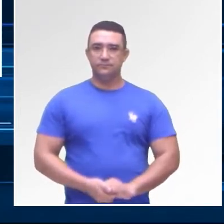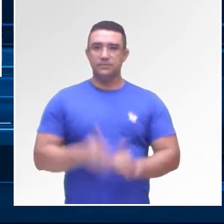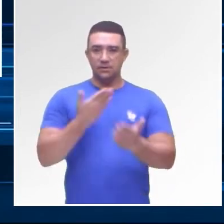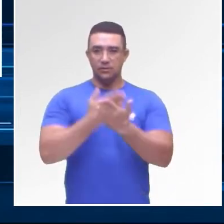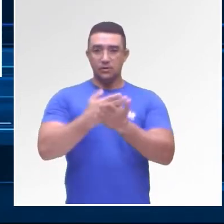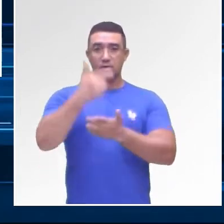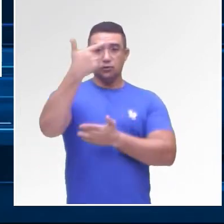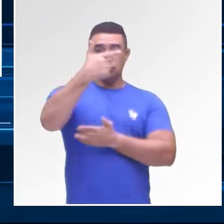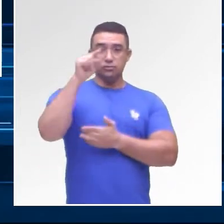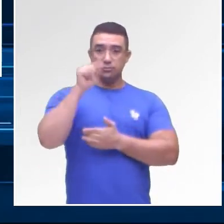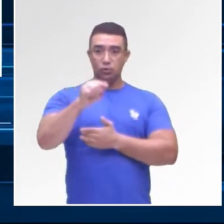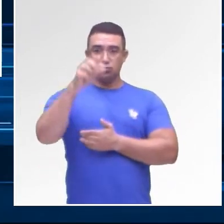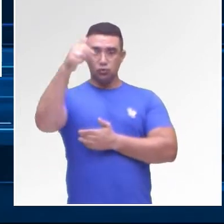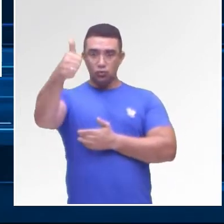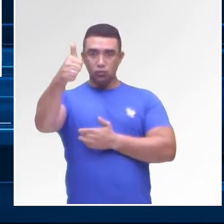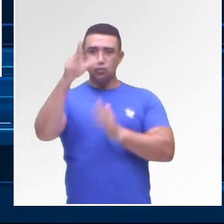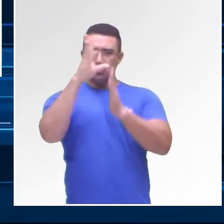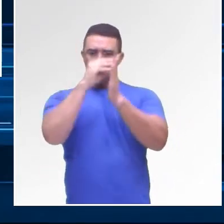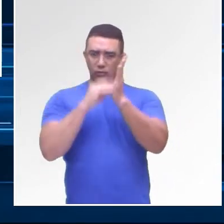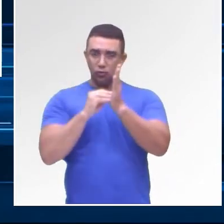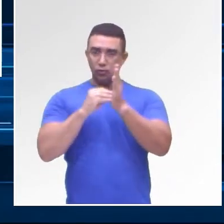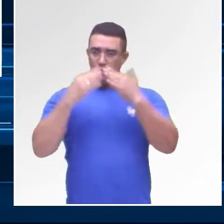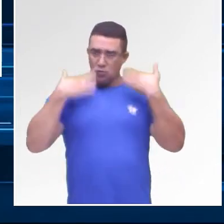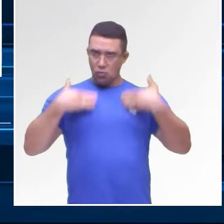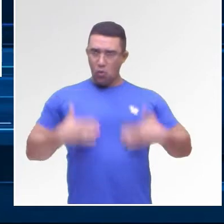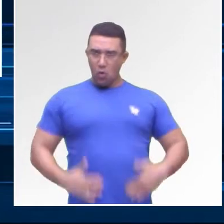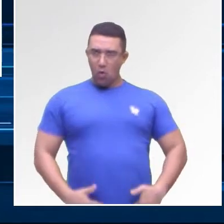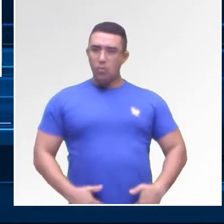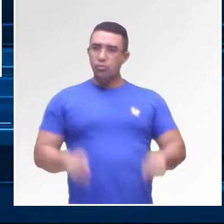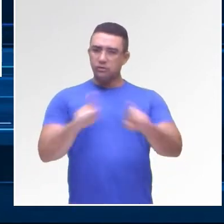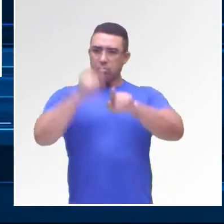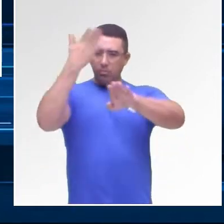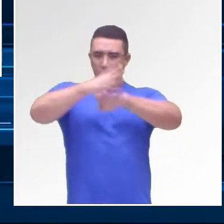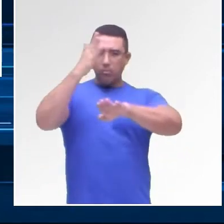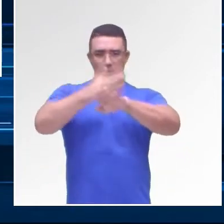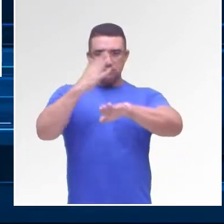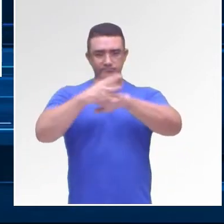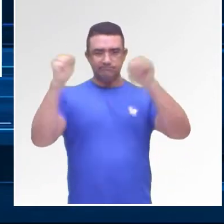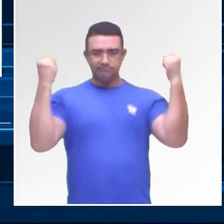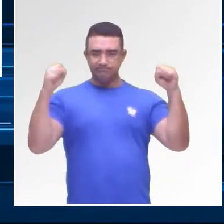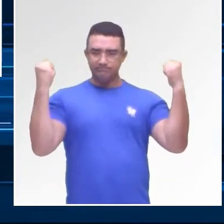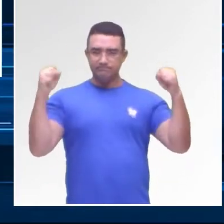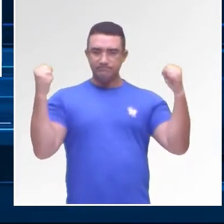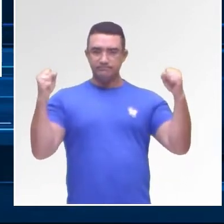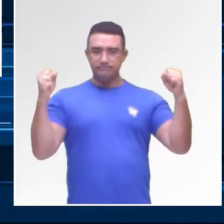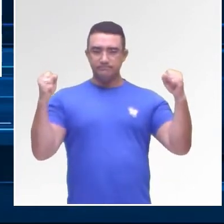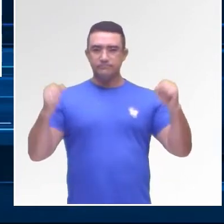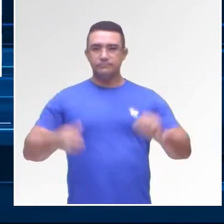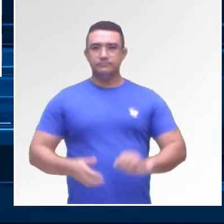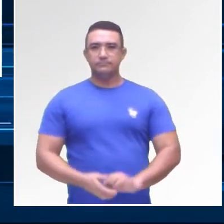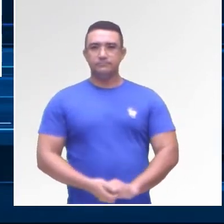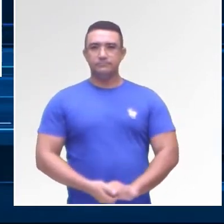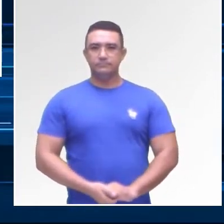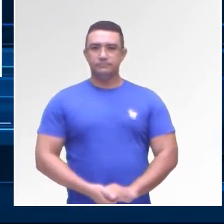Aula 2.1. Conteúdo, o corpo e o exercício físico.